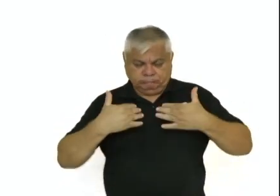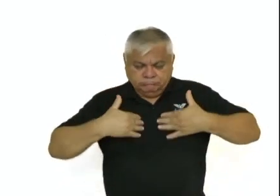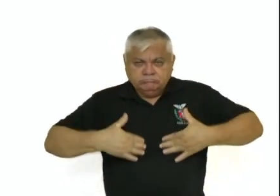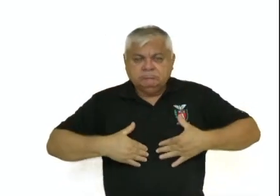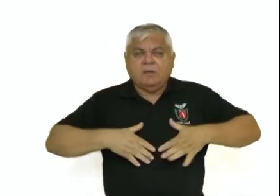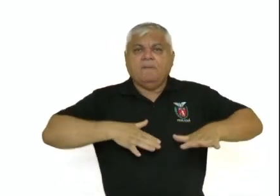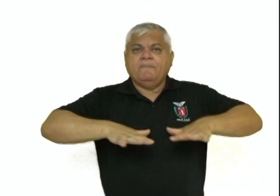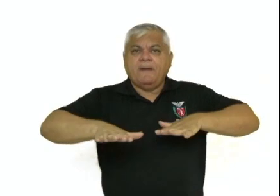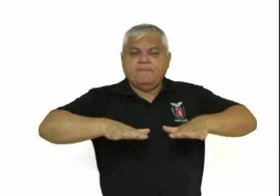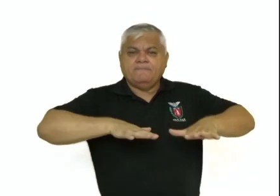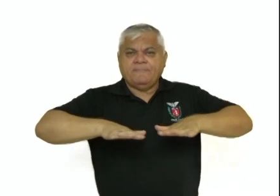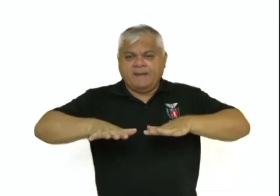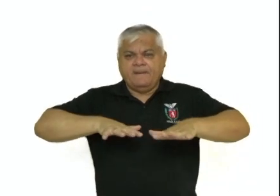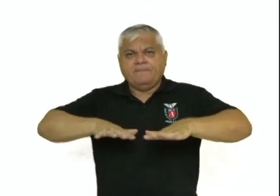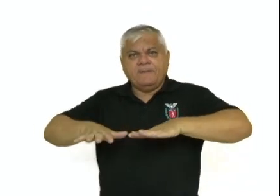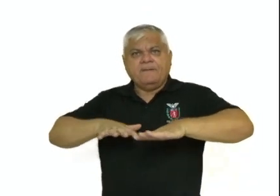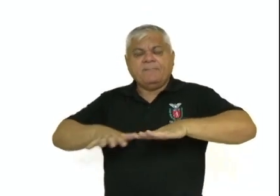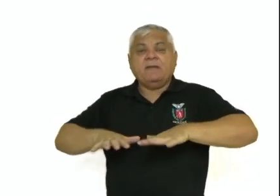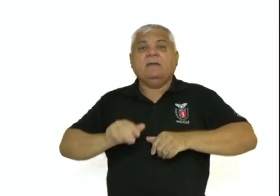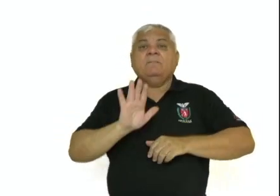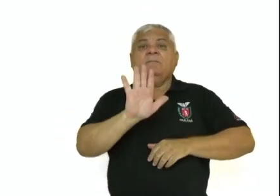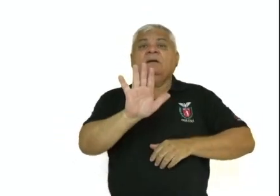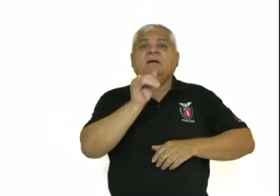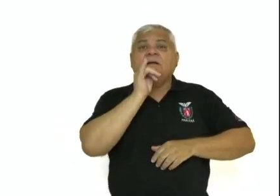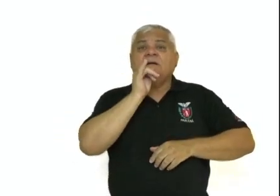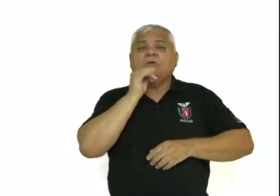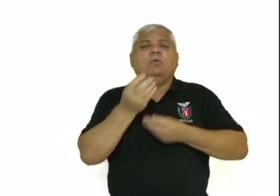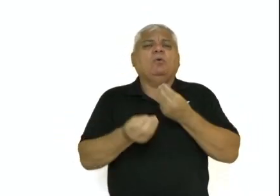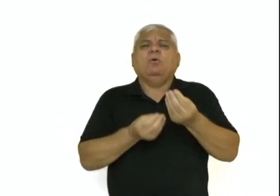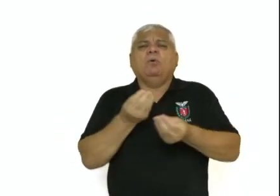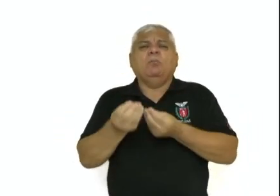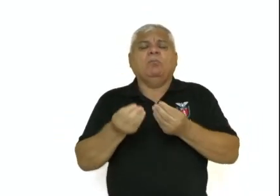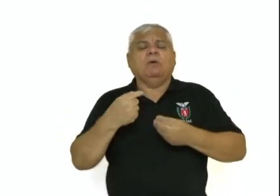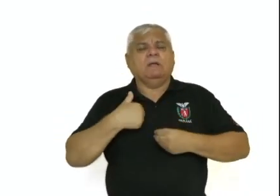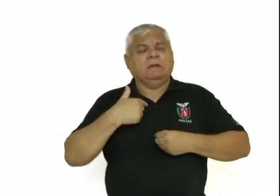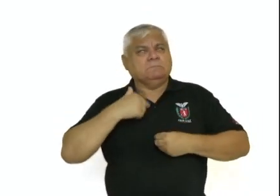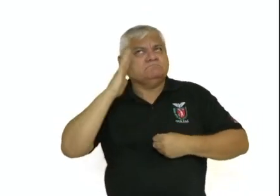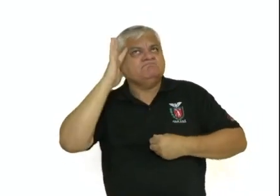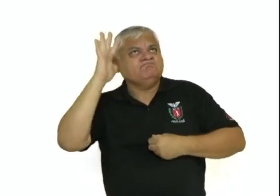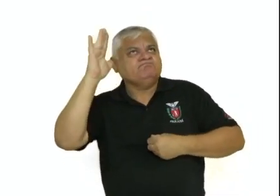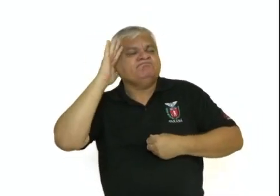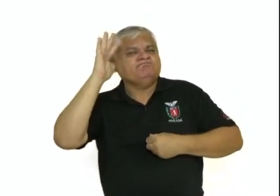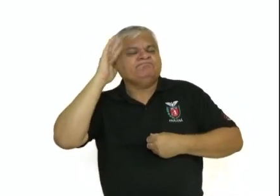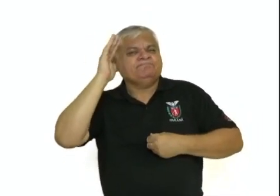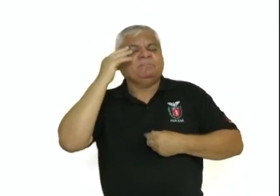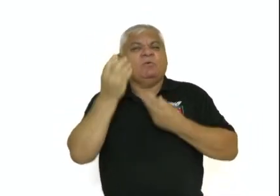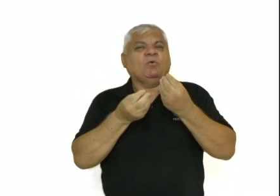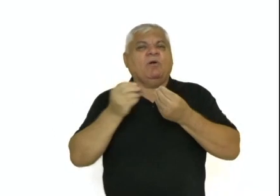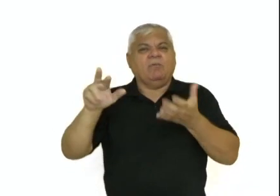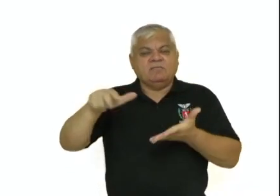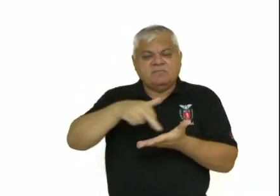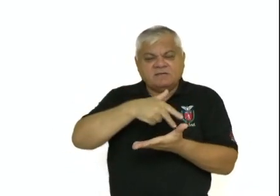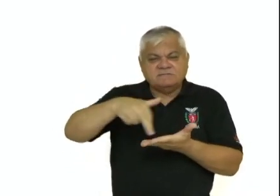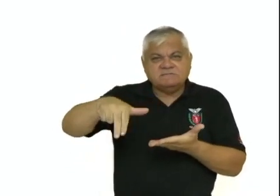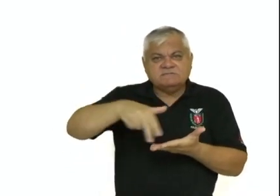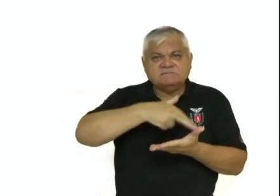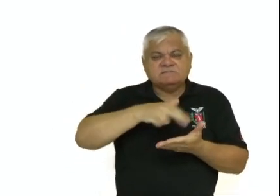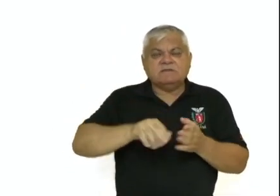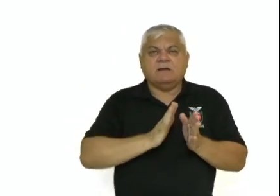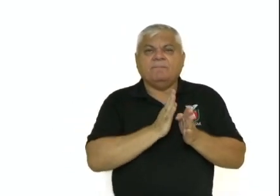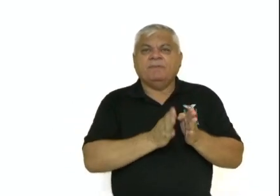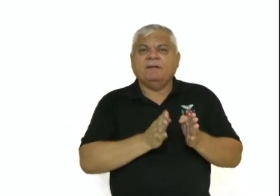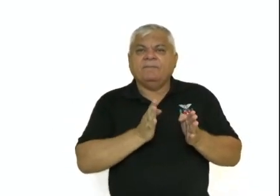se movimenta, e é esse corpo que se movimenta, que pensa, que vai dançar, que vai reproduzir e